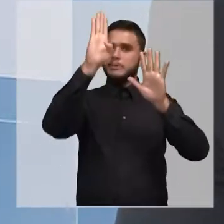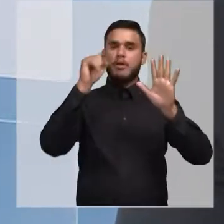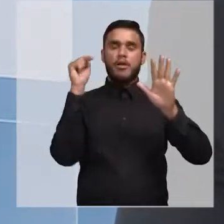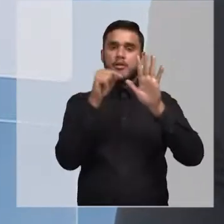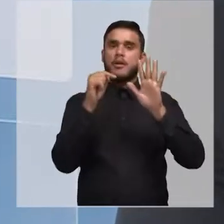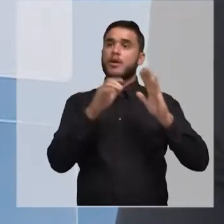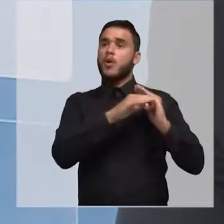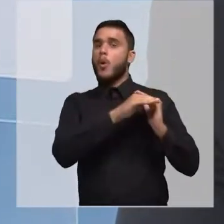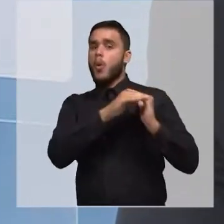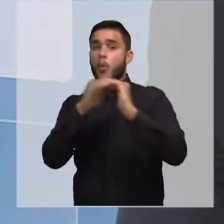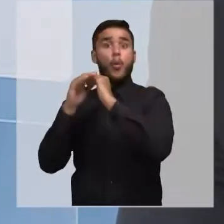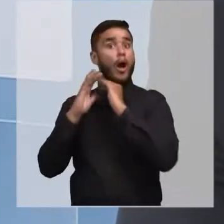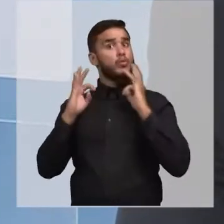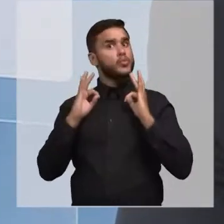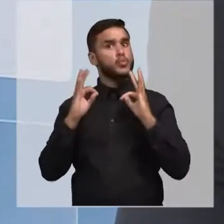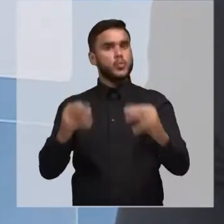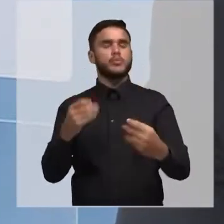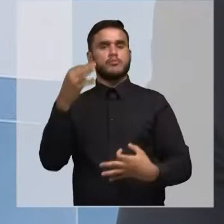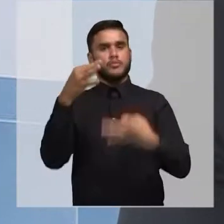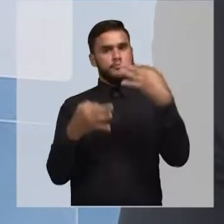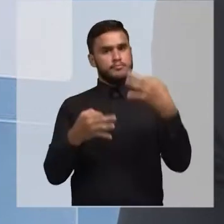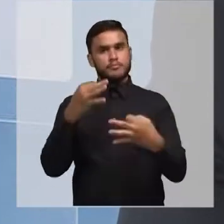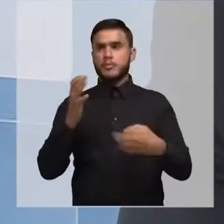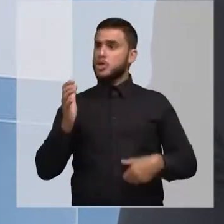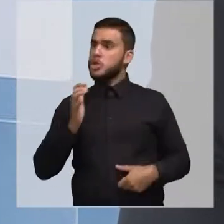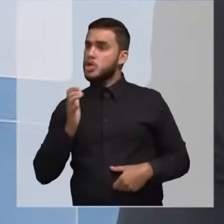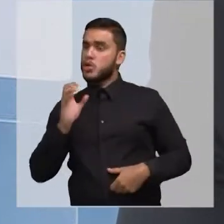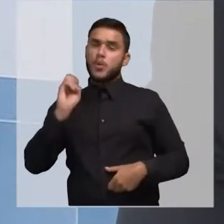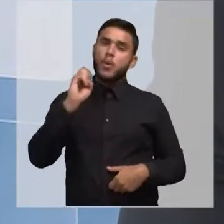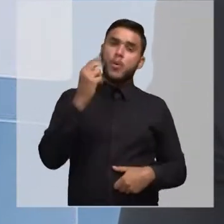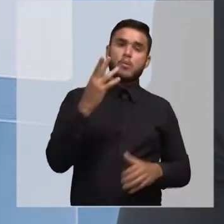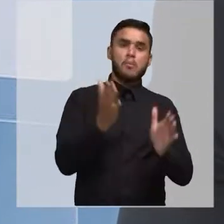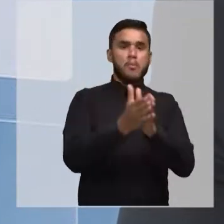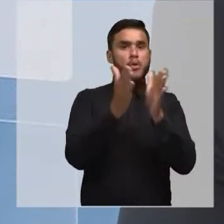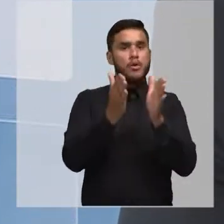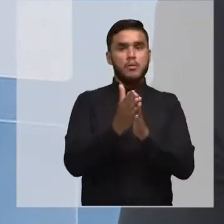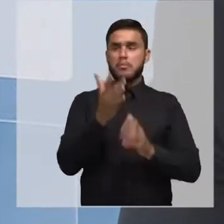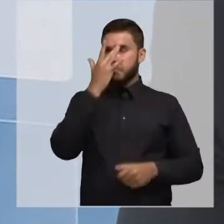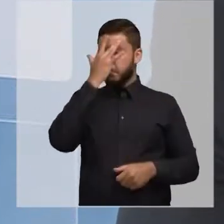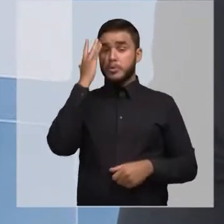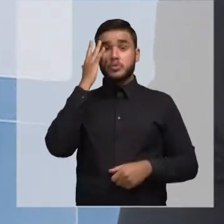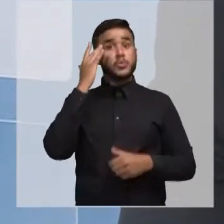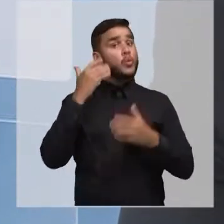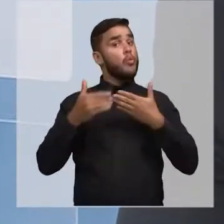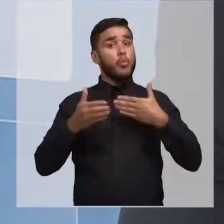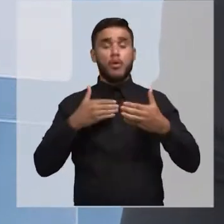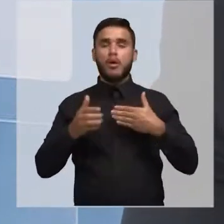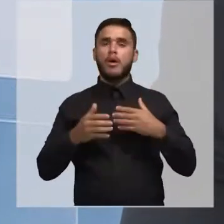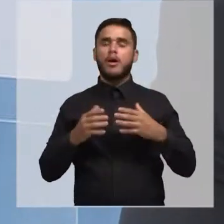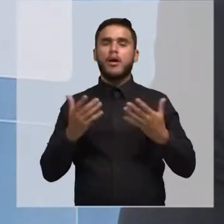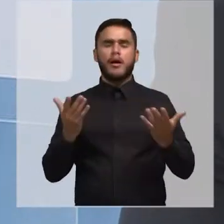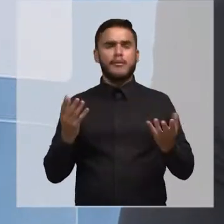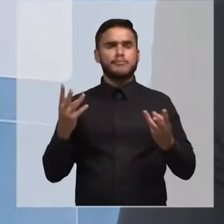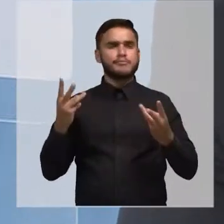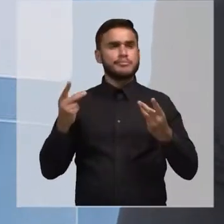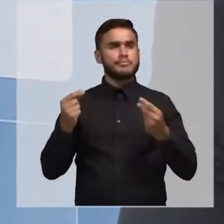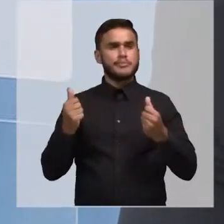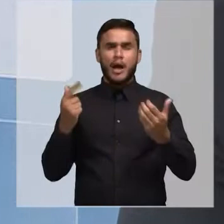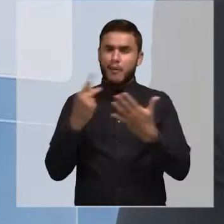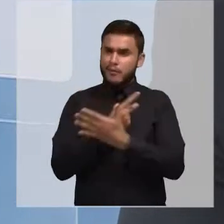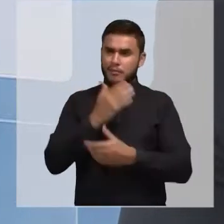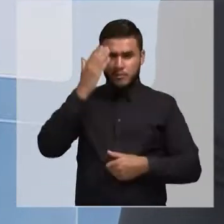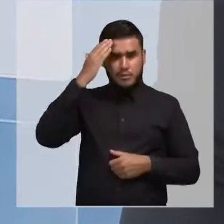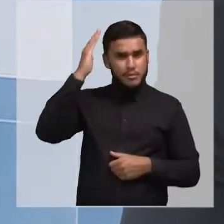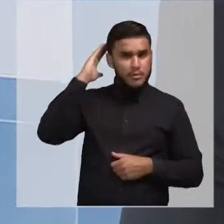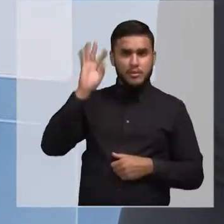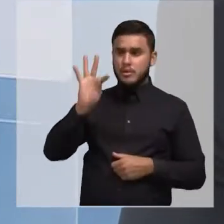ser igualitária para todos e prender ricos e pobres, poderosos ou não, tudo isso caiu por água abaixo com essas coisas que a gente